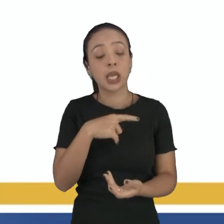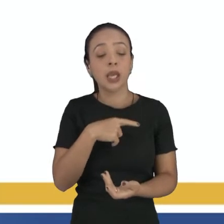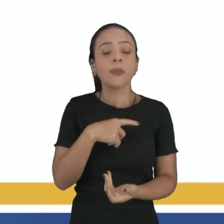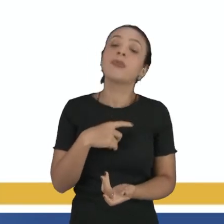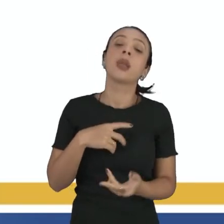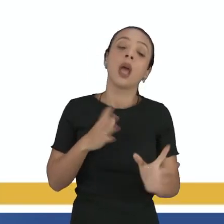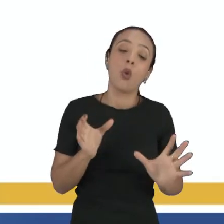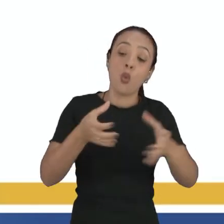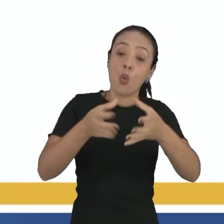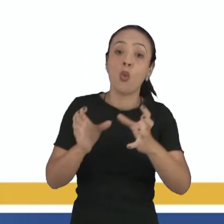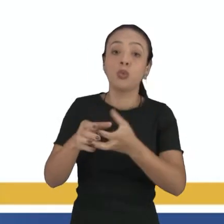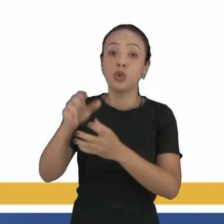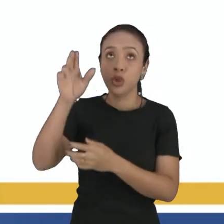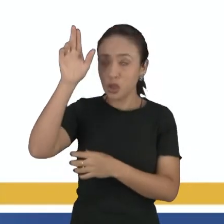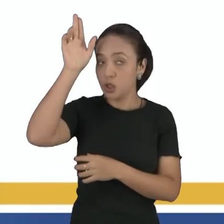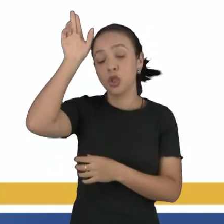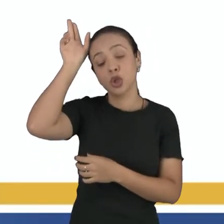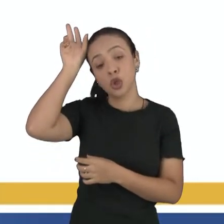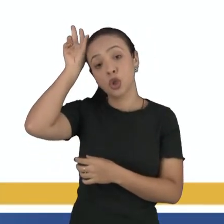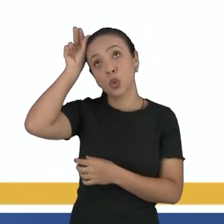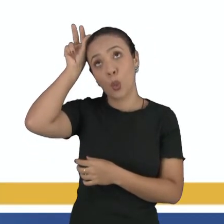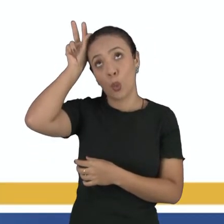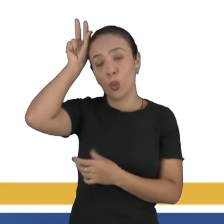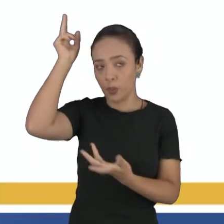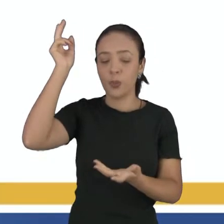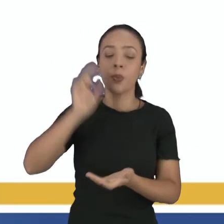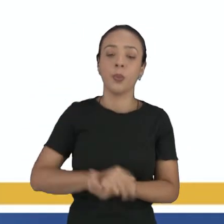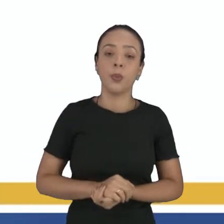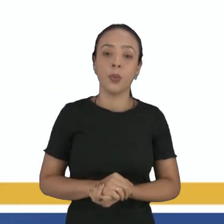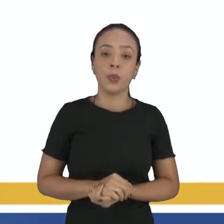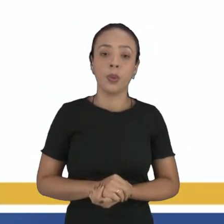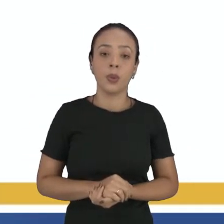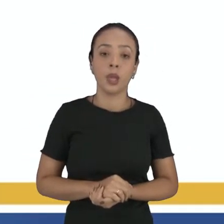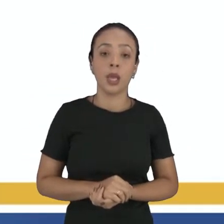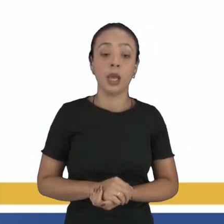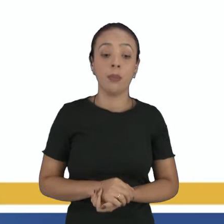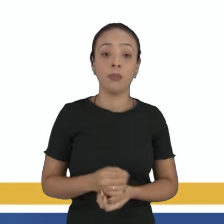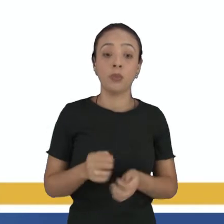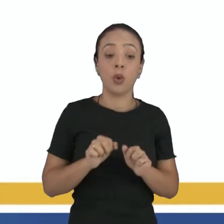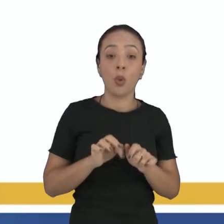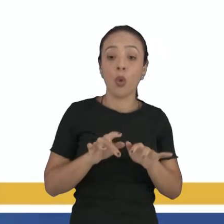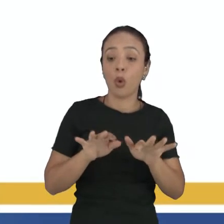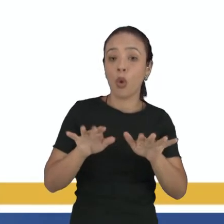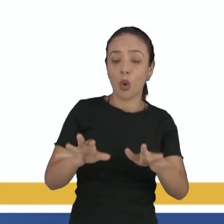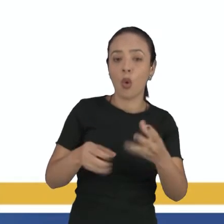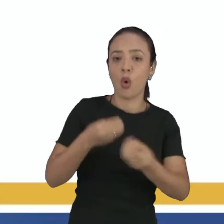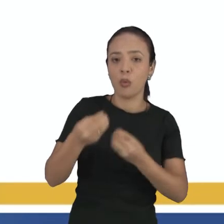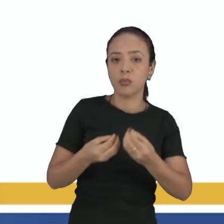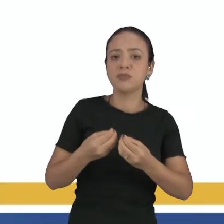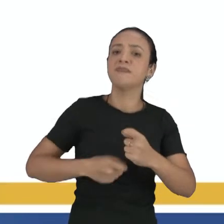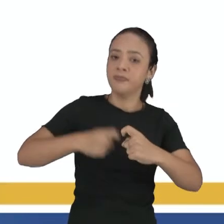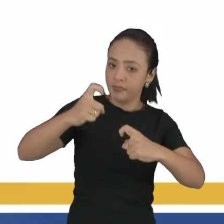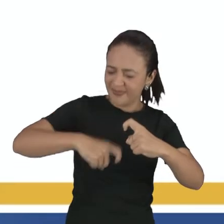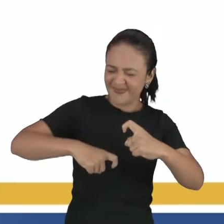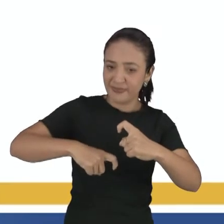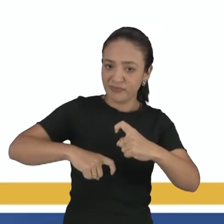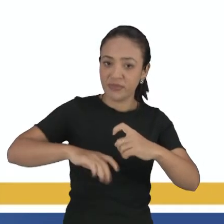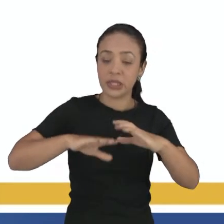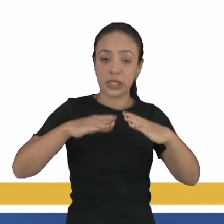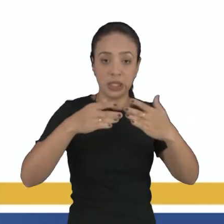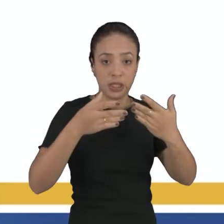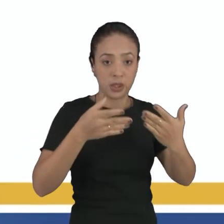né? Nós temos ali 1000 coelhos. Esses coelhos se reproduzem por reprodução sexuada, né?